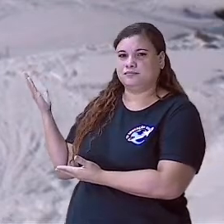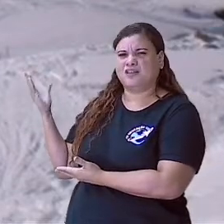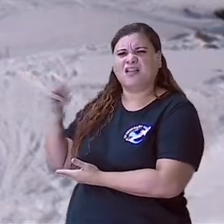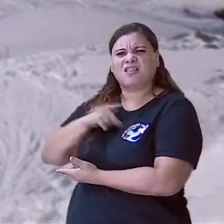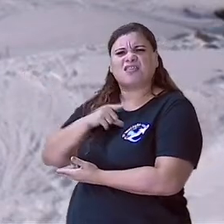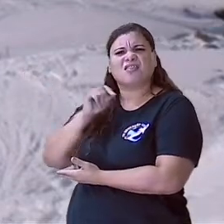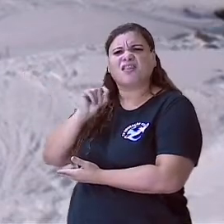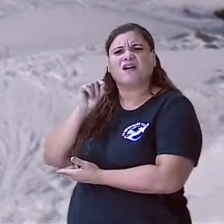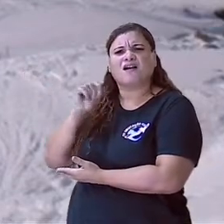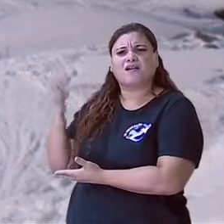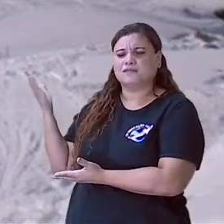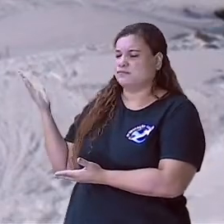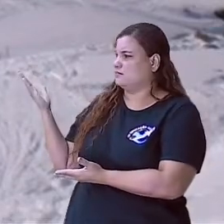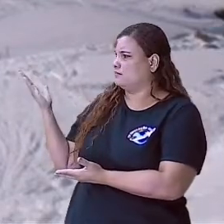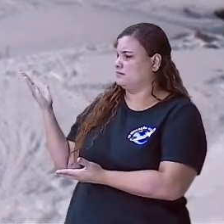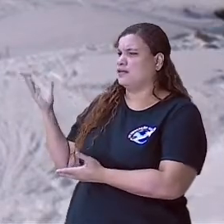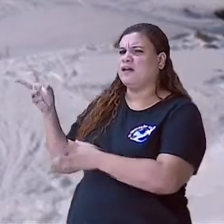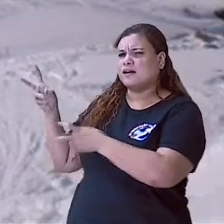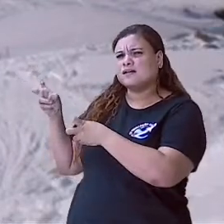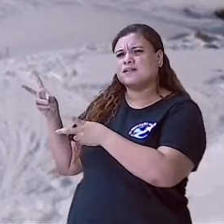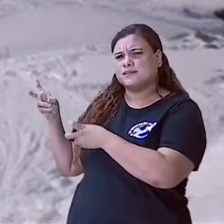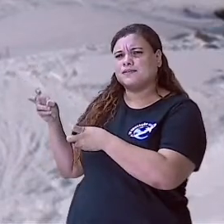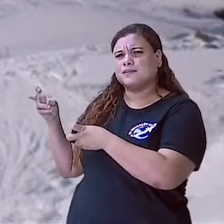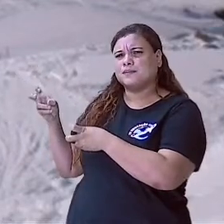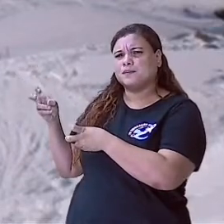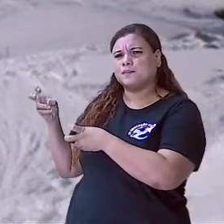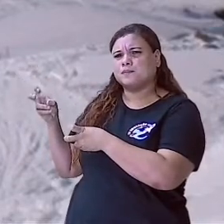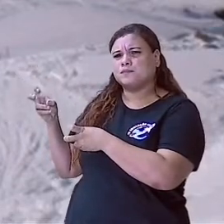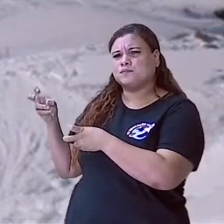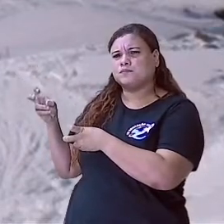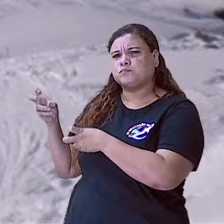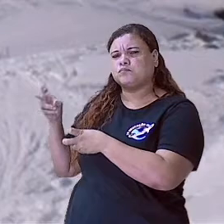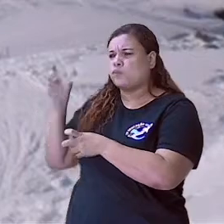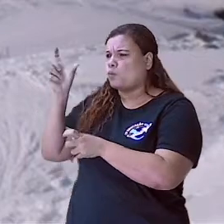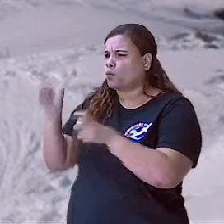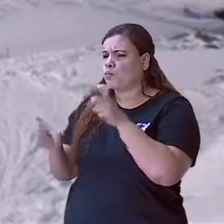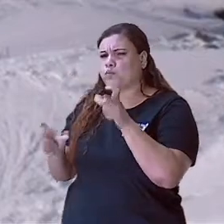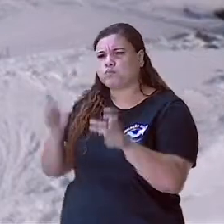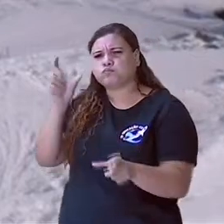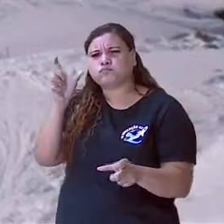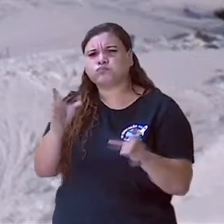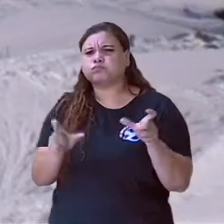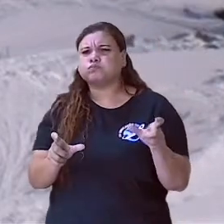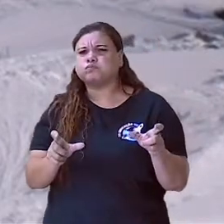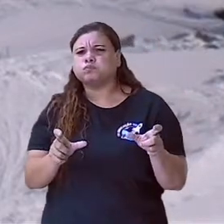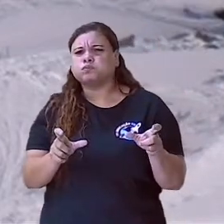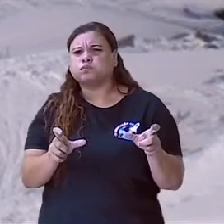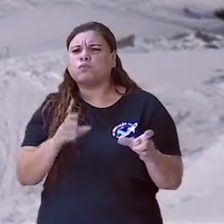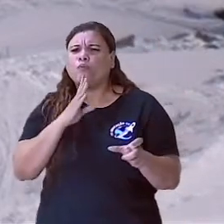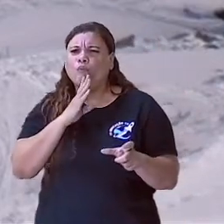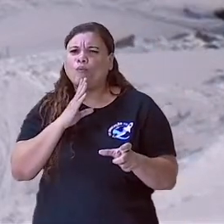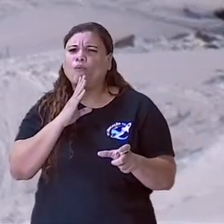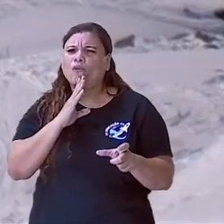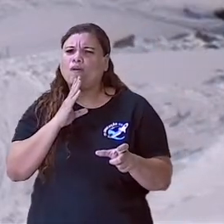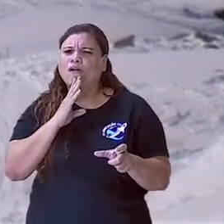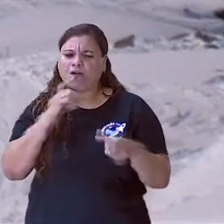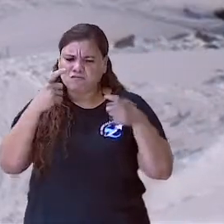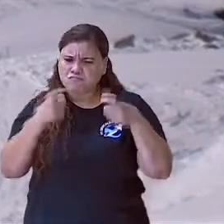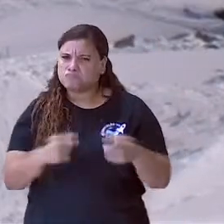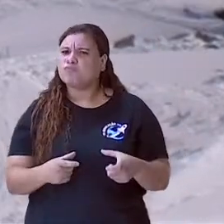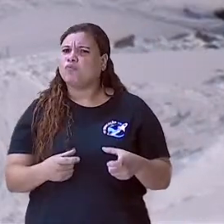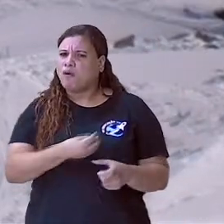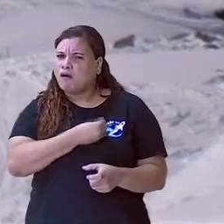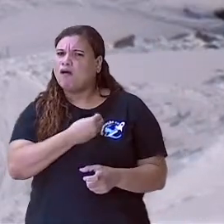quê? Mas aí nós percebemos que o homem, ele sabe, conhecendo o seu